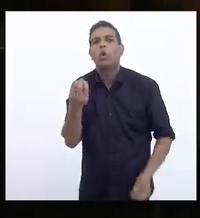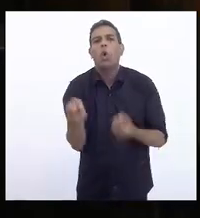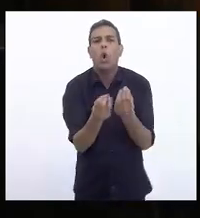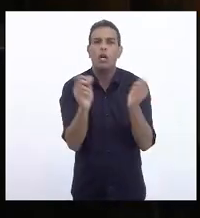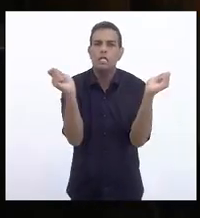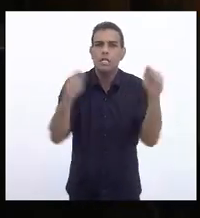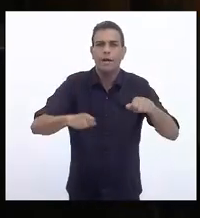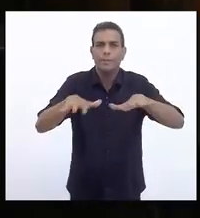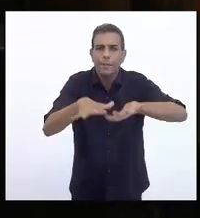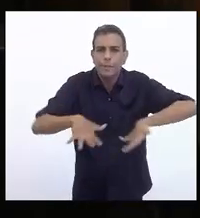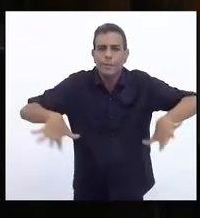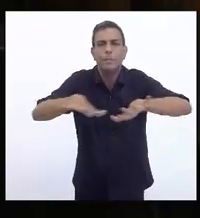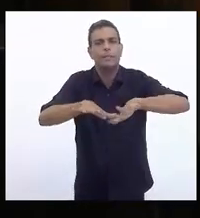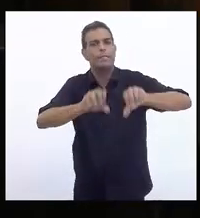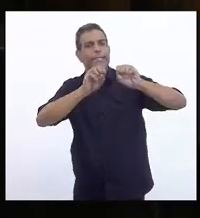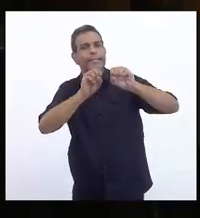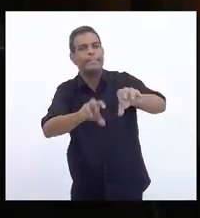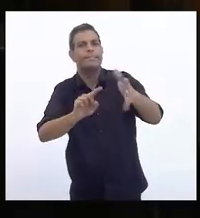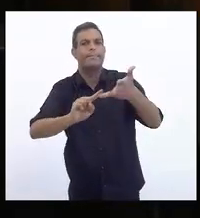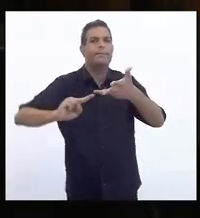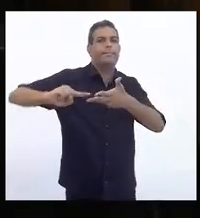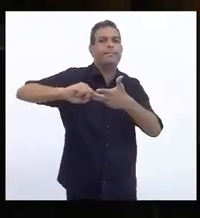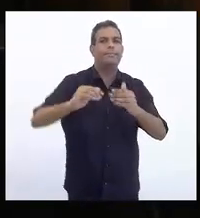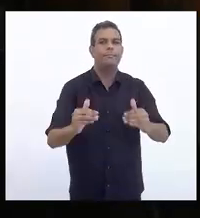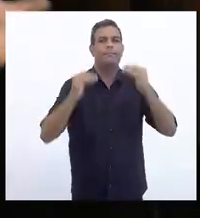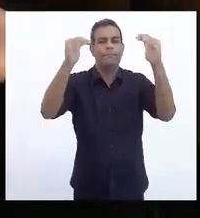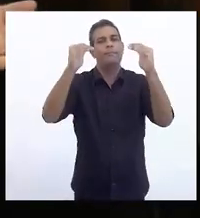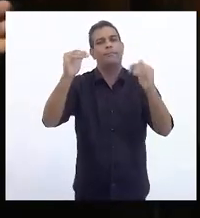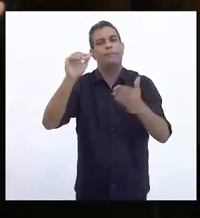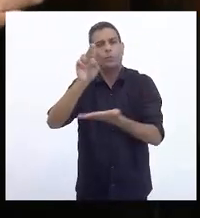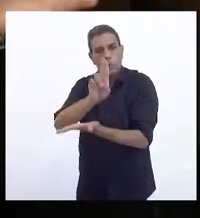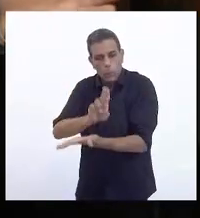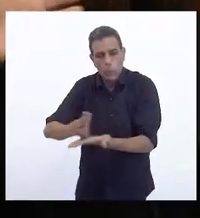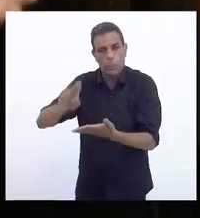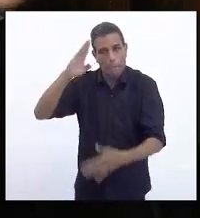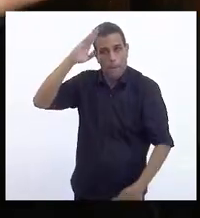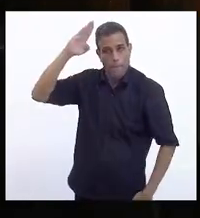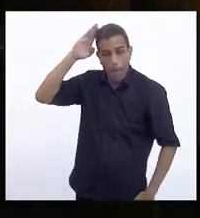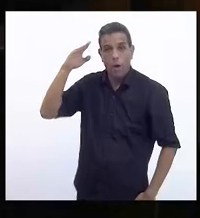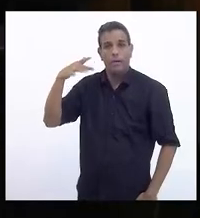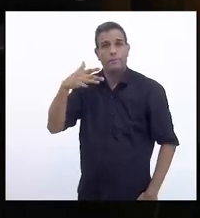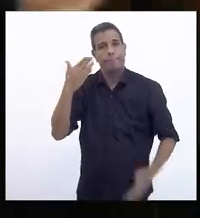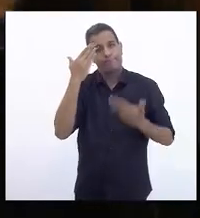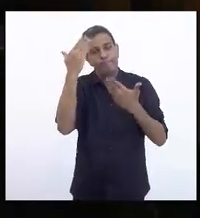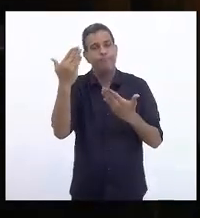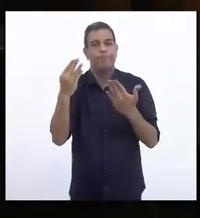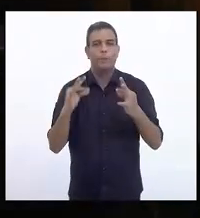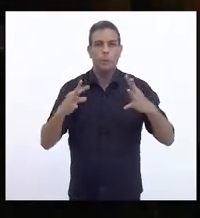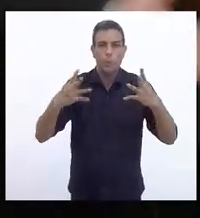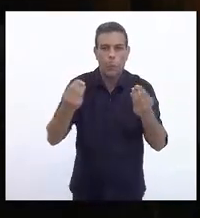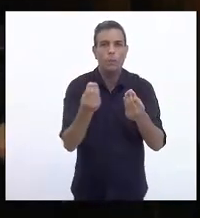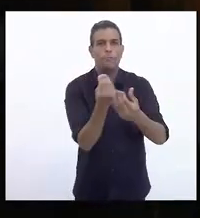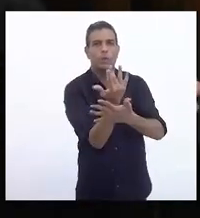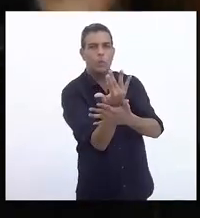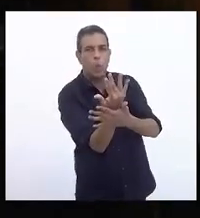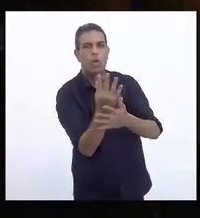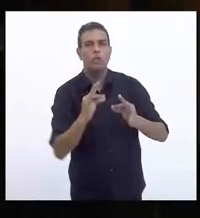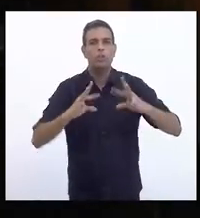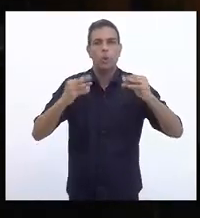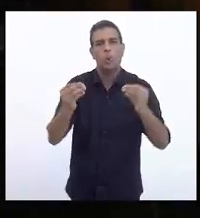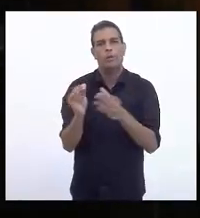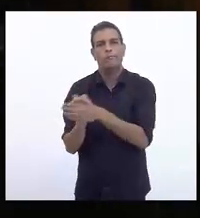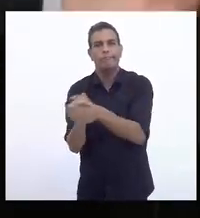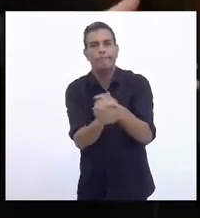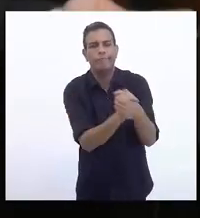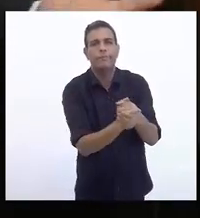ter um espaço de ensino superior público. E é claro, evidentemente que eu saúdo a UERJ, a generosidade da UERJ, claro que é